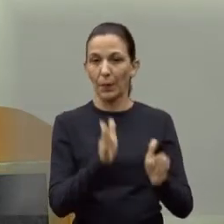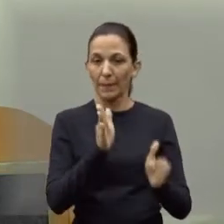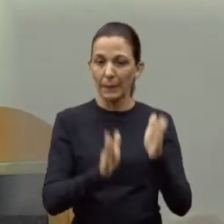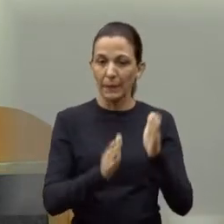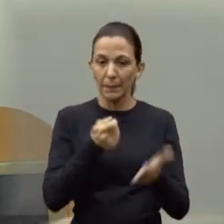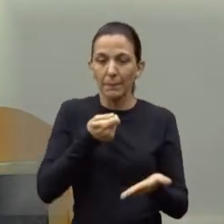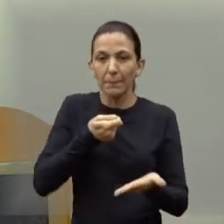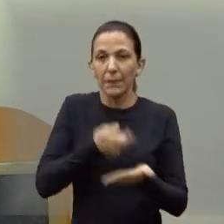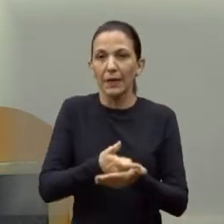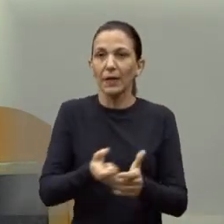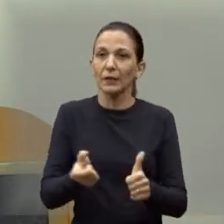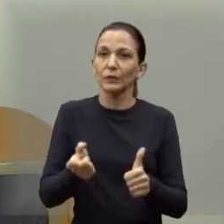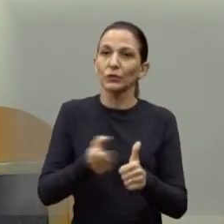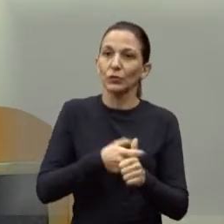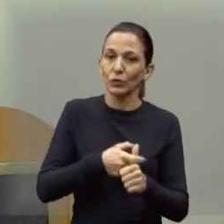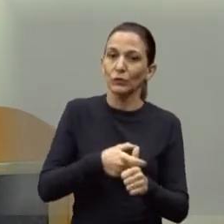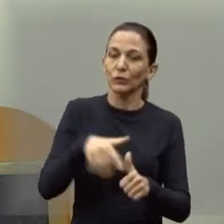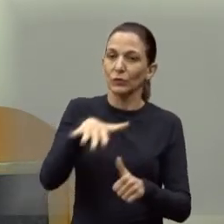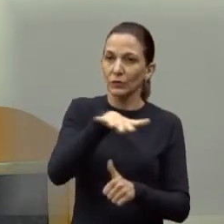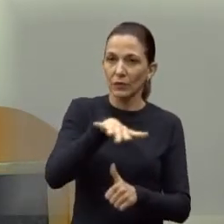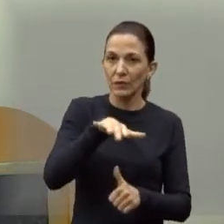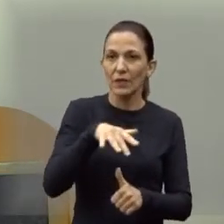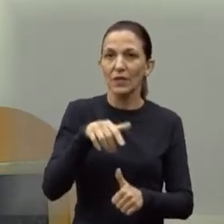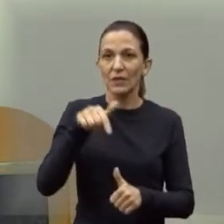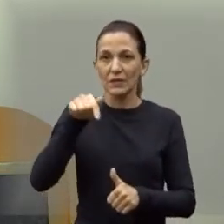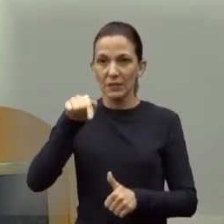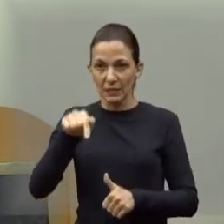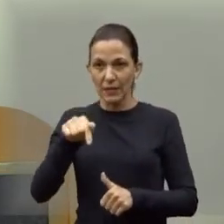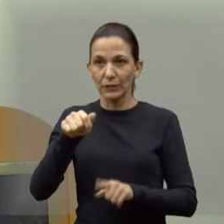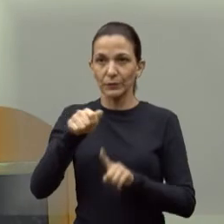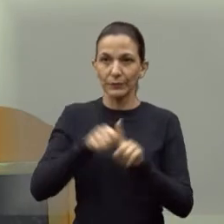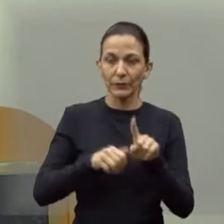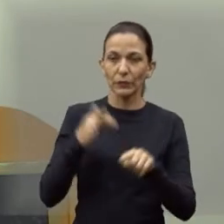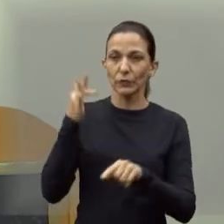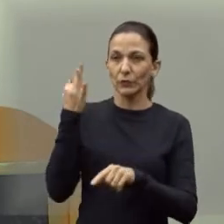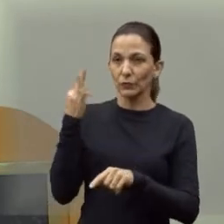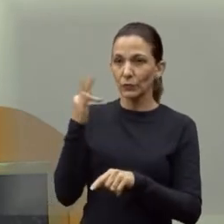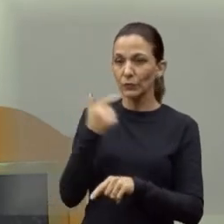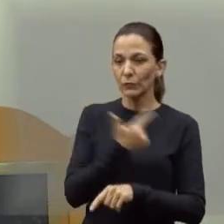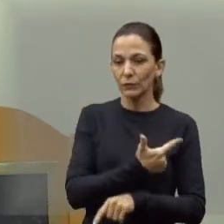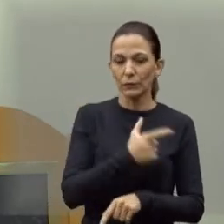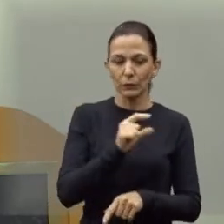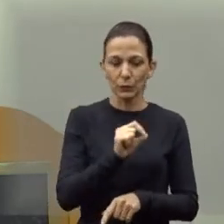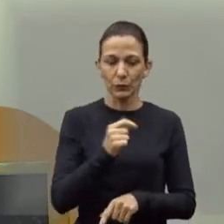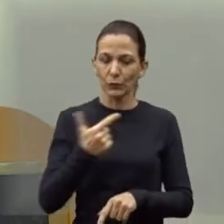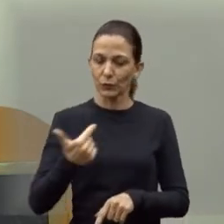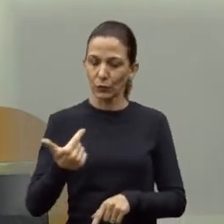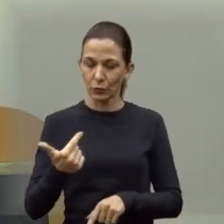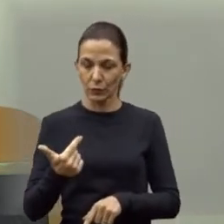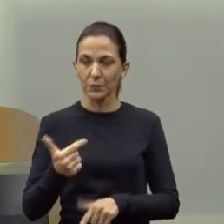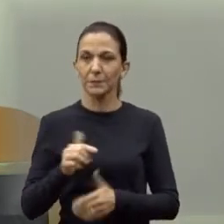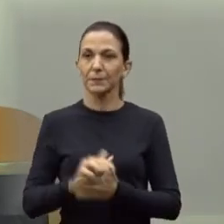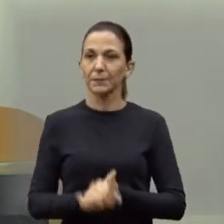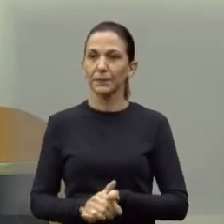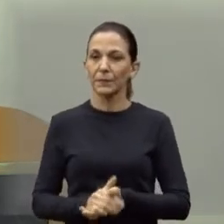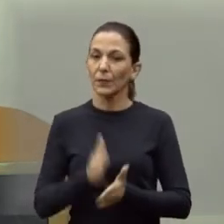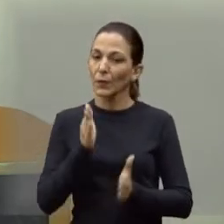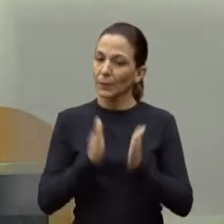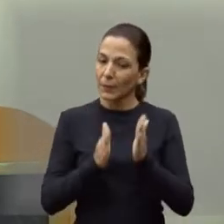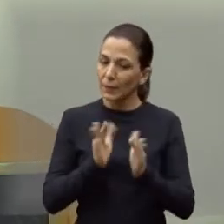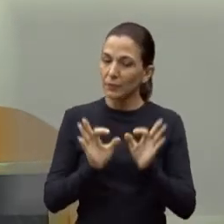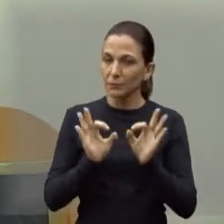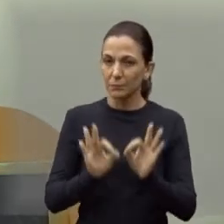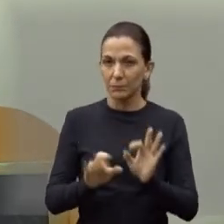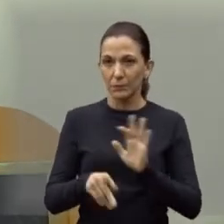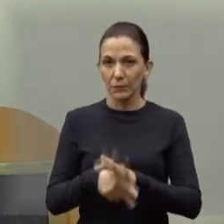para o pagamento das dívidas do imóvel era 7 de fevereiro de 2022, esse ano. Ainda no prazo,